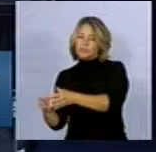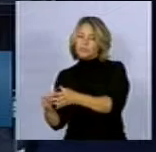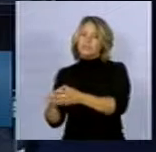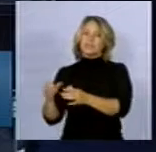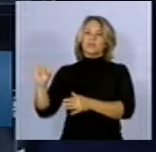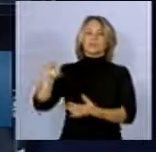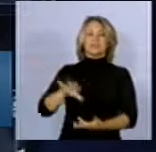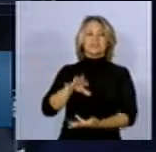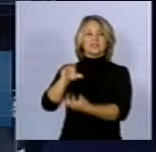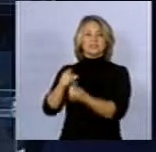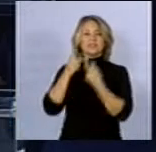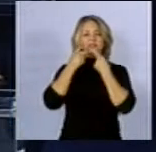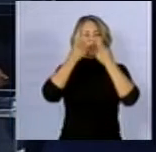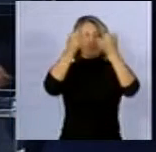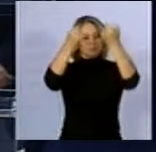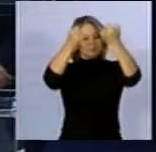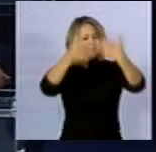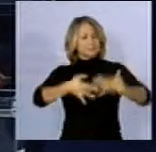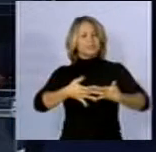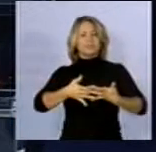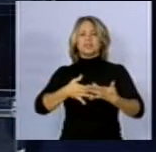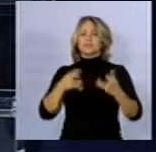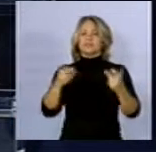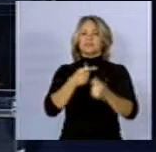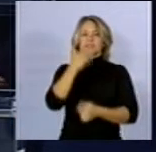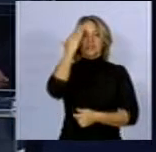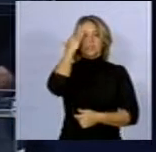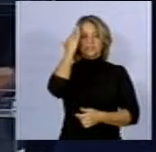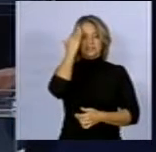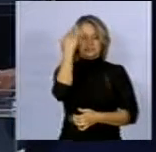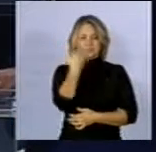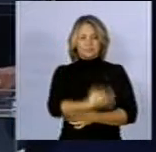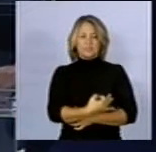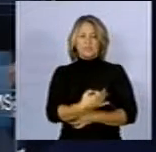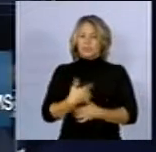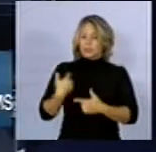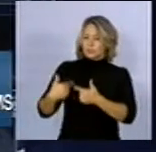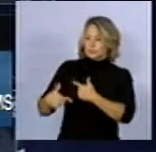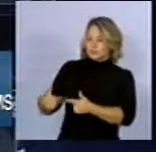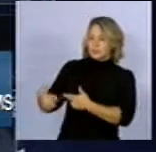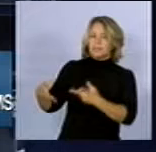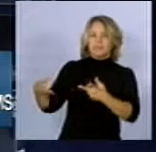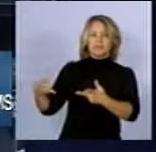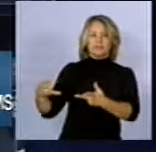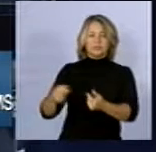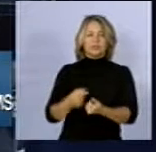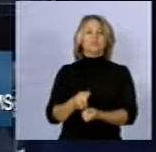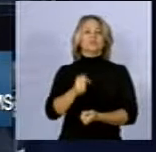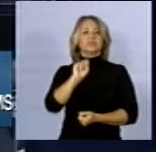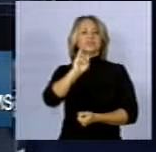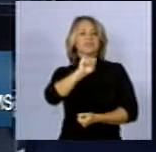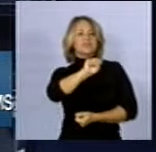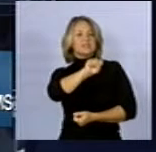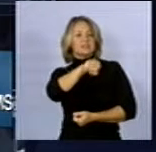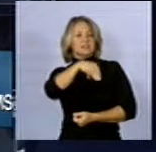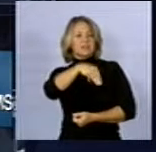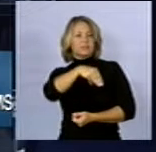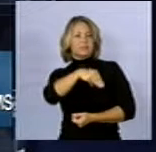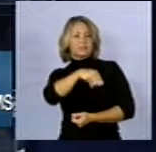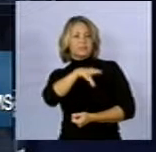eu sei e as minhas atitudes da ICNR e também